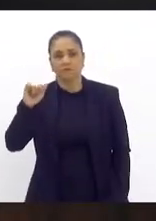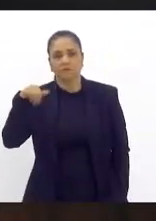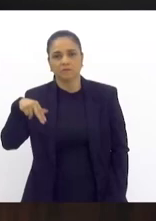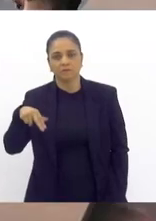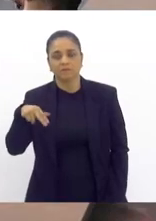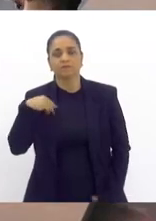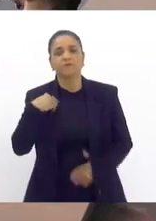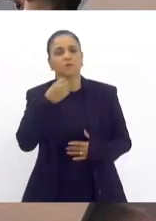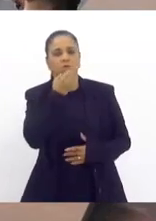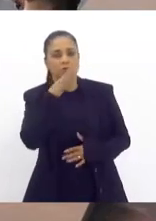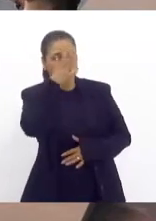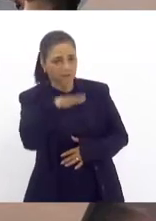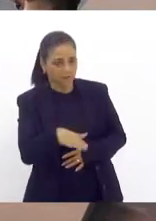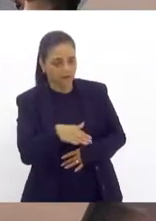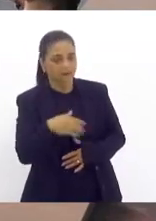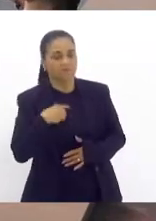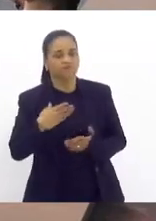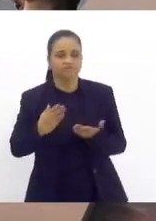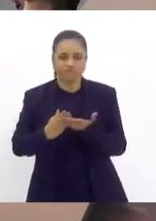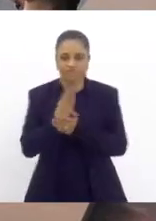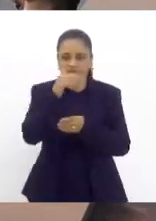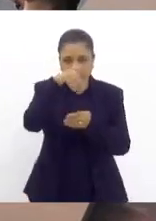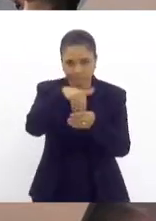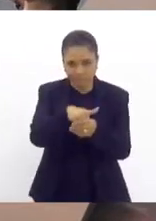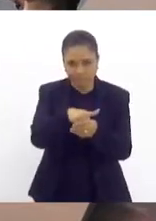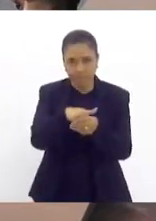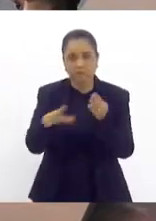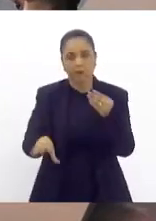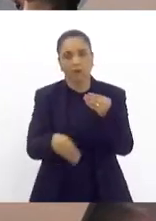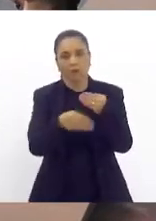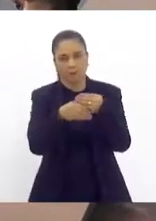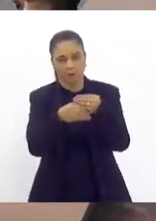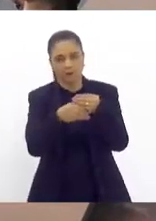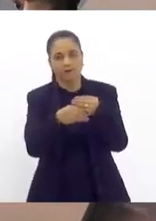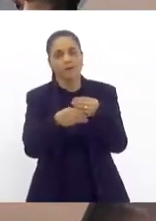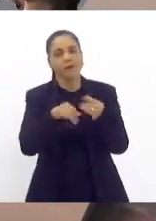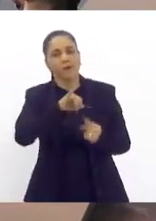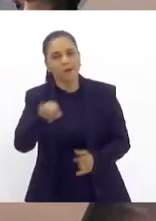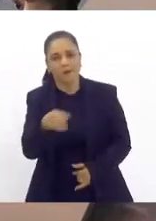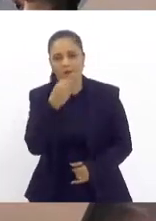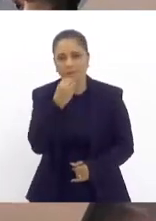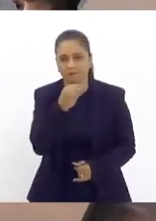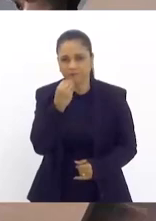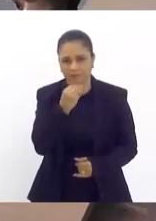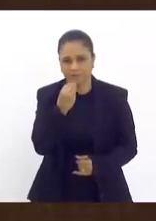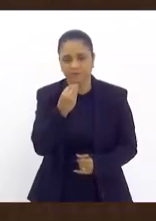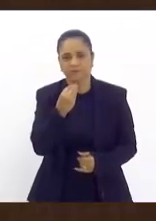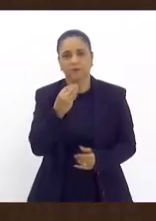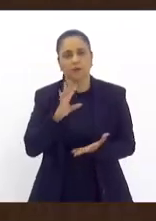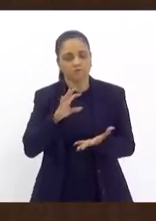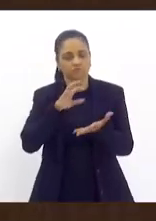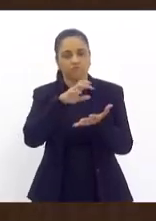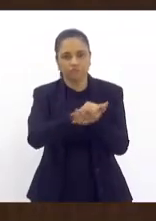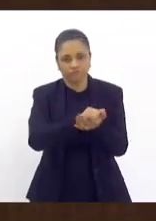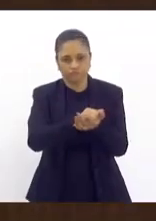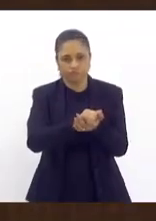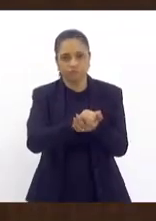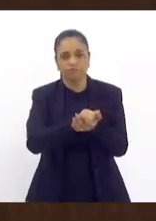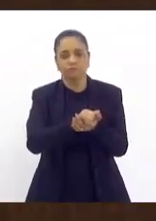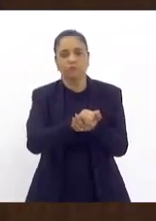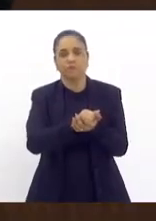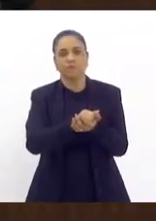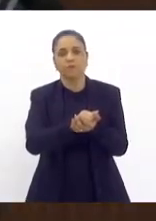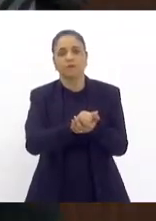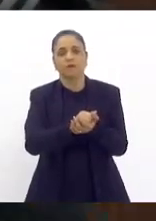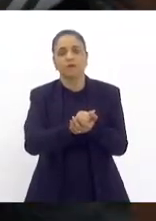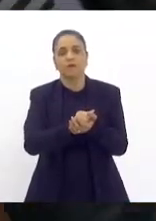tarde, senhora presidente. Parecer favorável com emendas. Queria aproveitar, senhora presidente, só para fazer um registro rápido do episódio